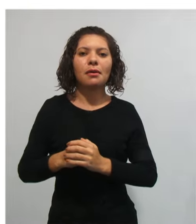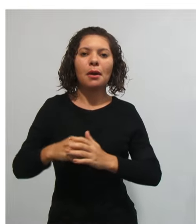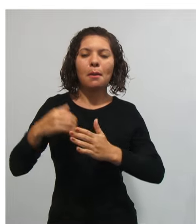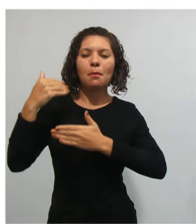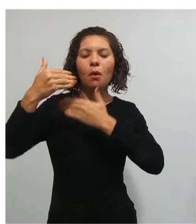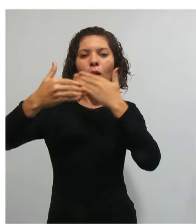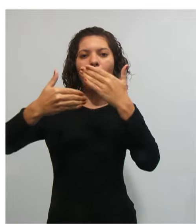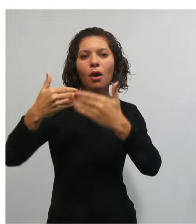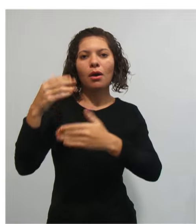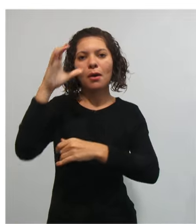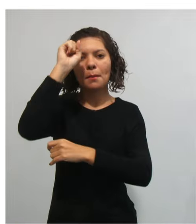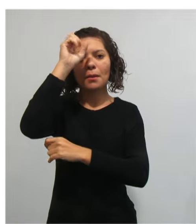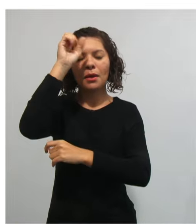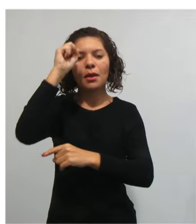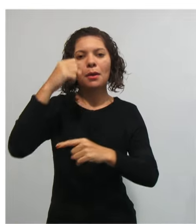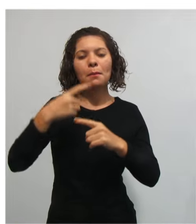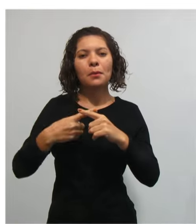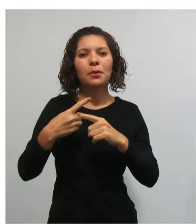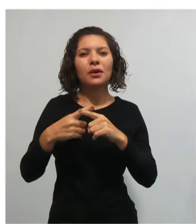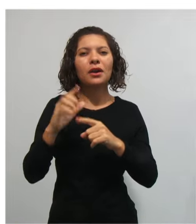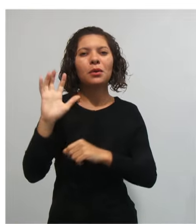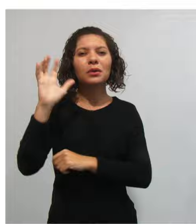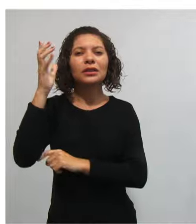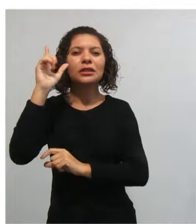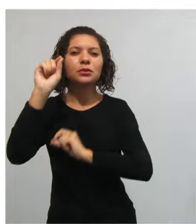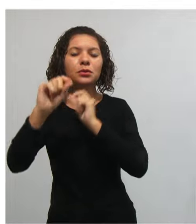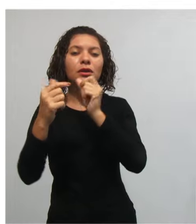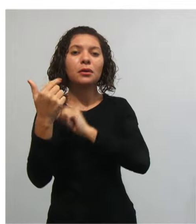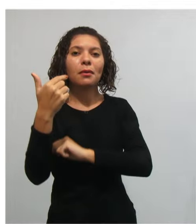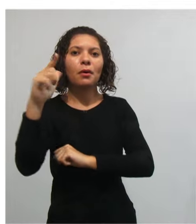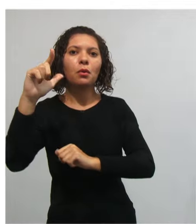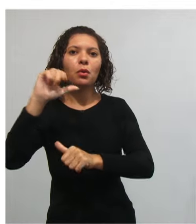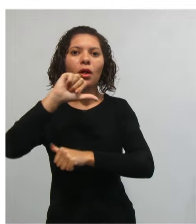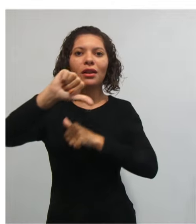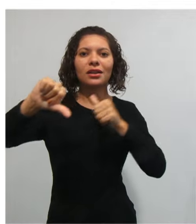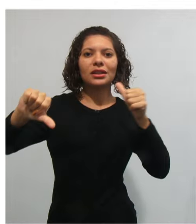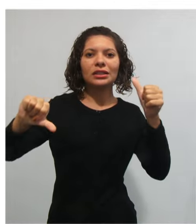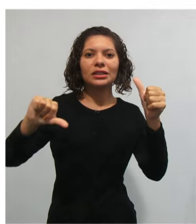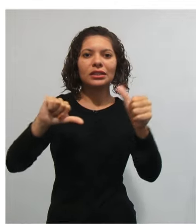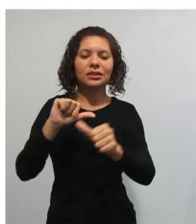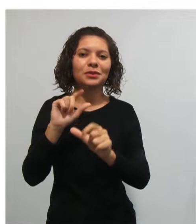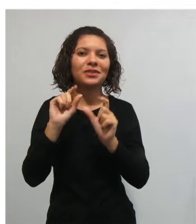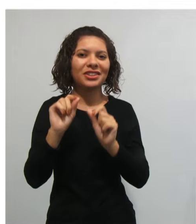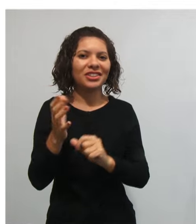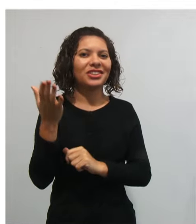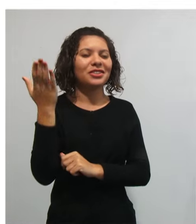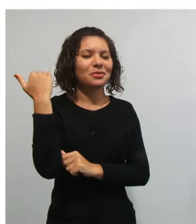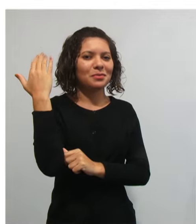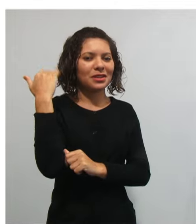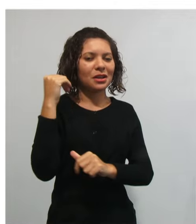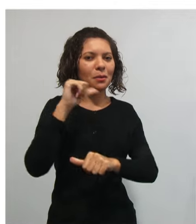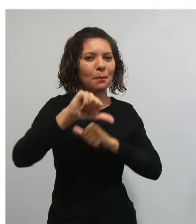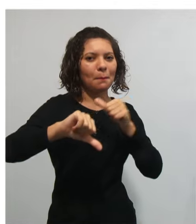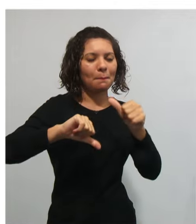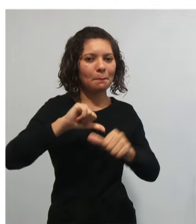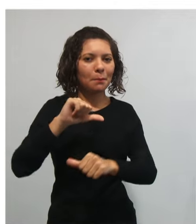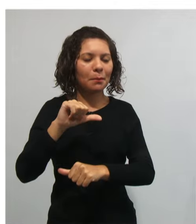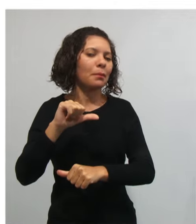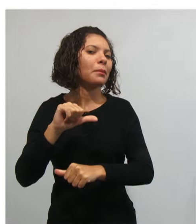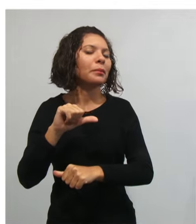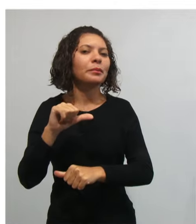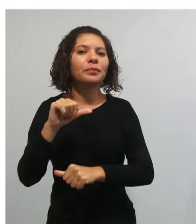processo de aprendizagem com a segunda etapa do Ensino Fundamental porque aqui vai acontecer uma outra transição